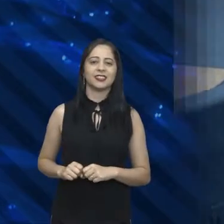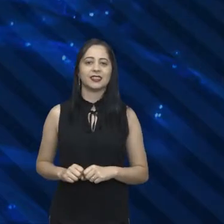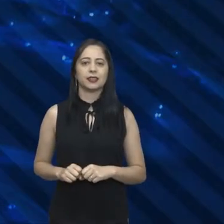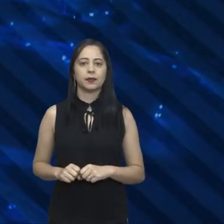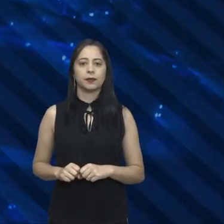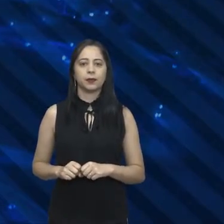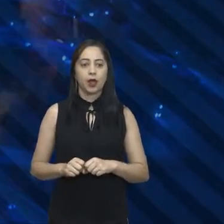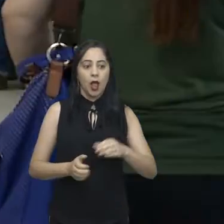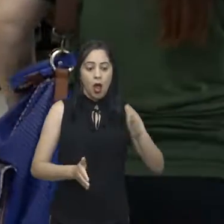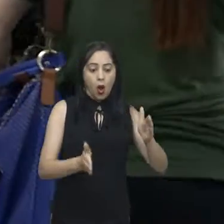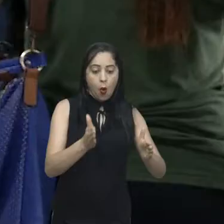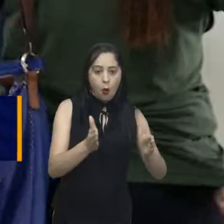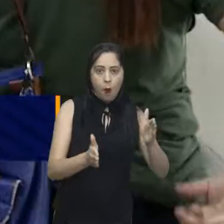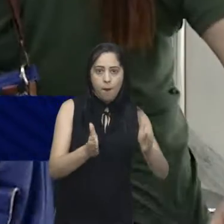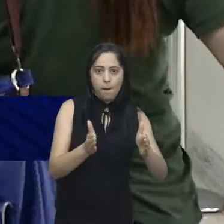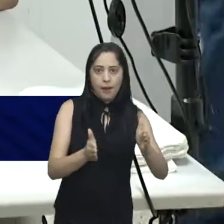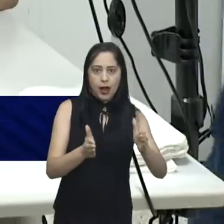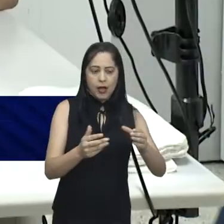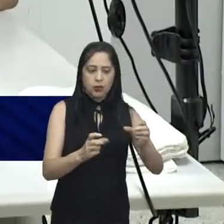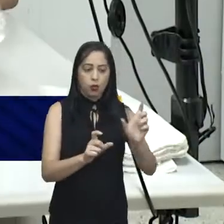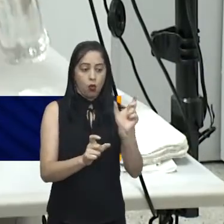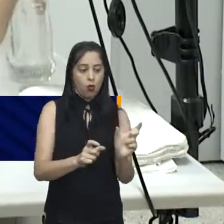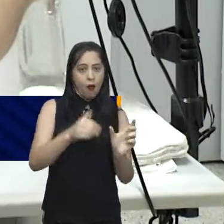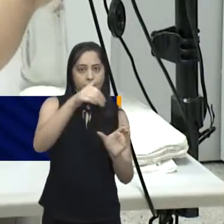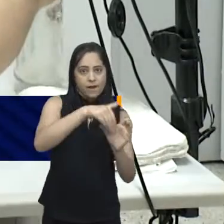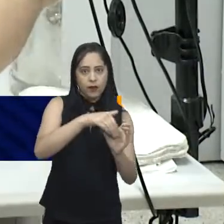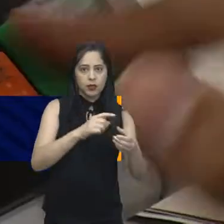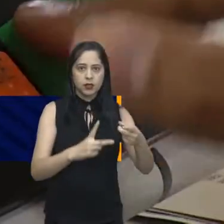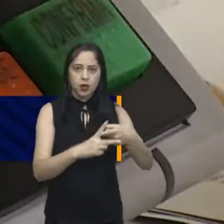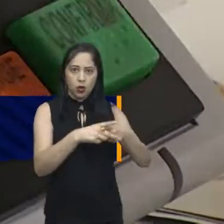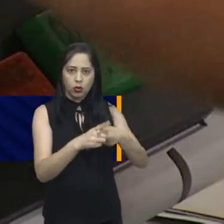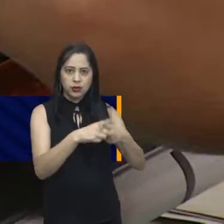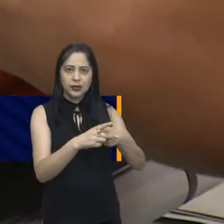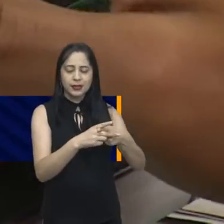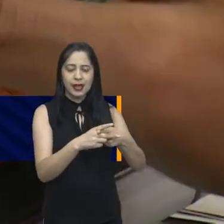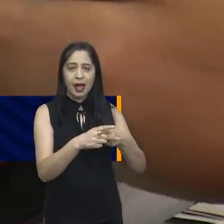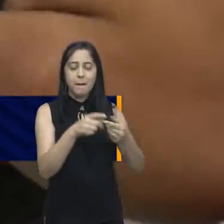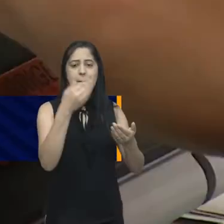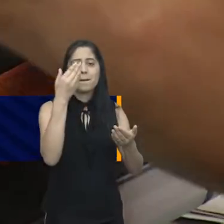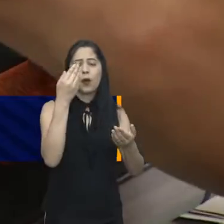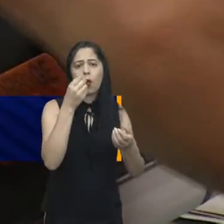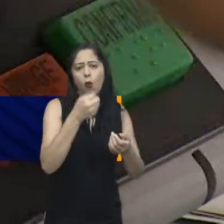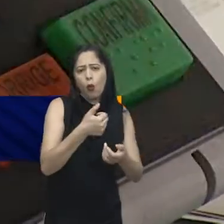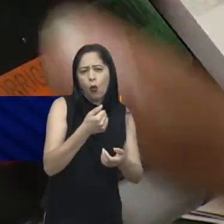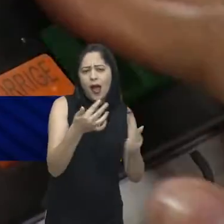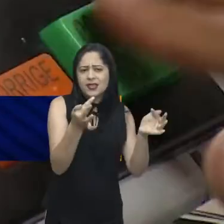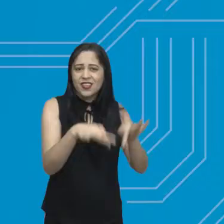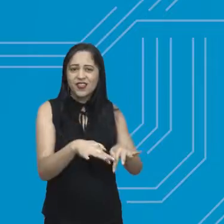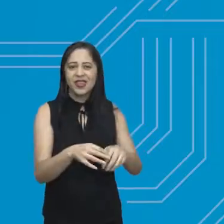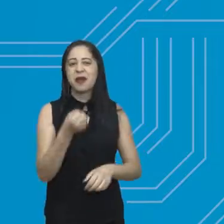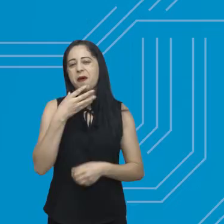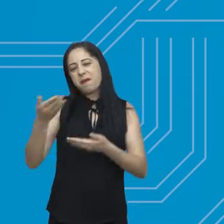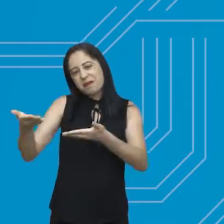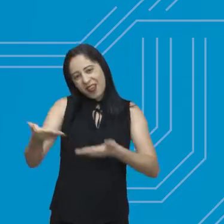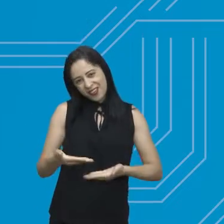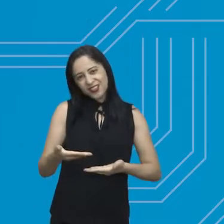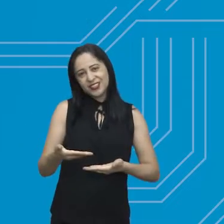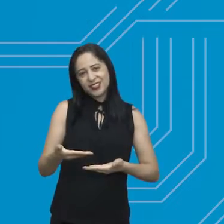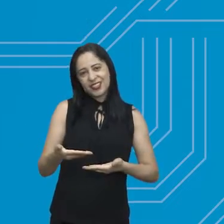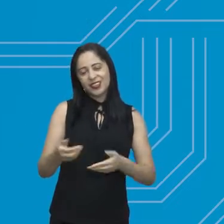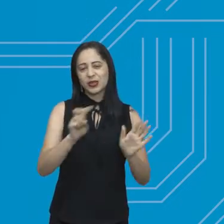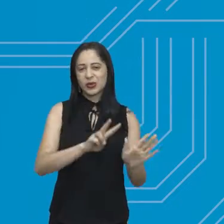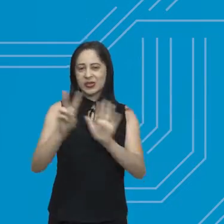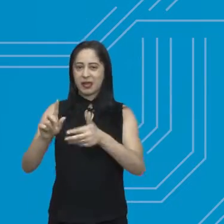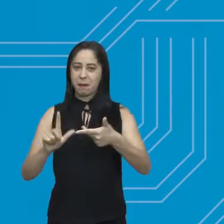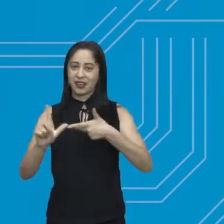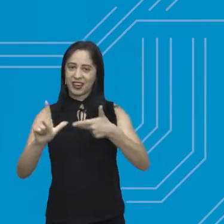quinta. Final do prazo para regularizar o título de eleitor, vamos reforçar a importância do voto. Seja muito bem-vindo,